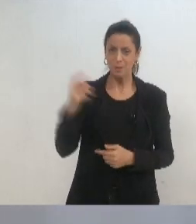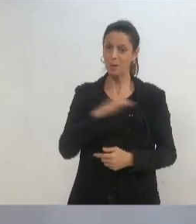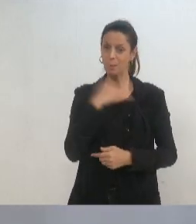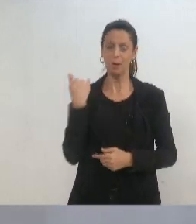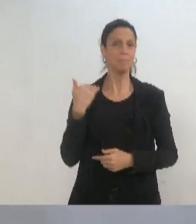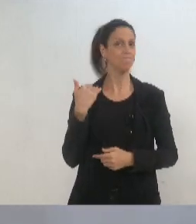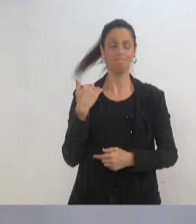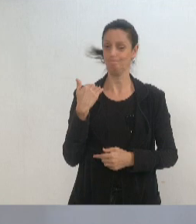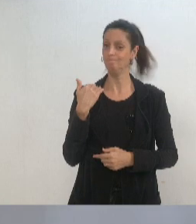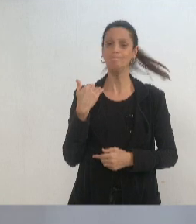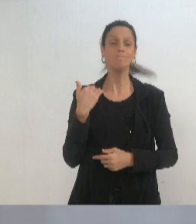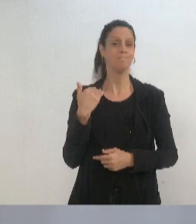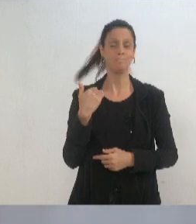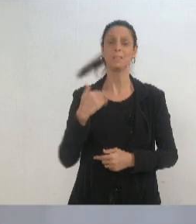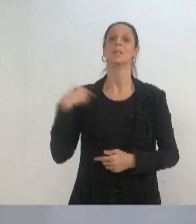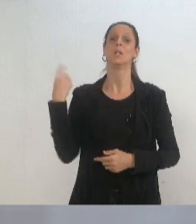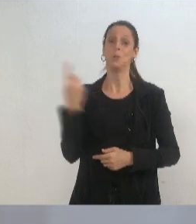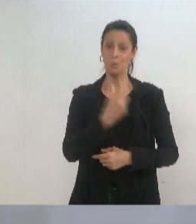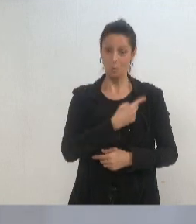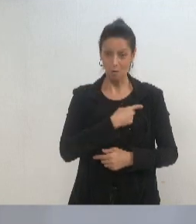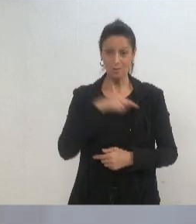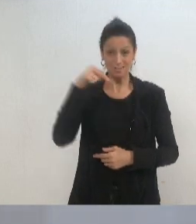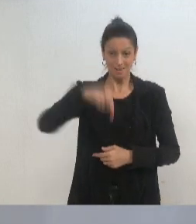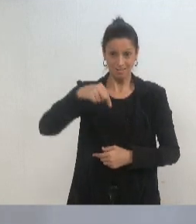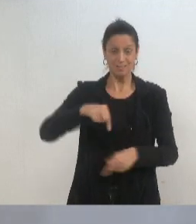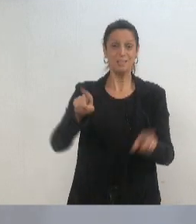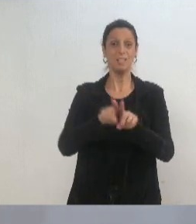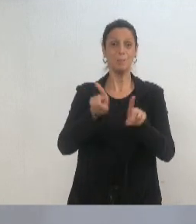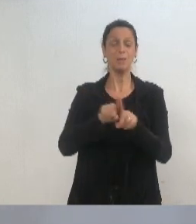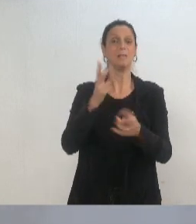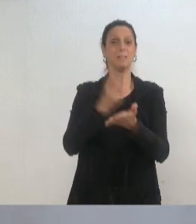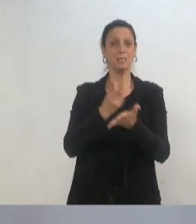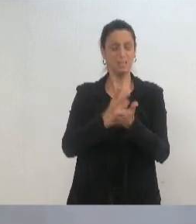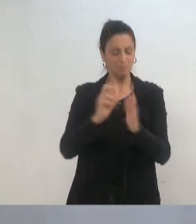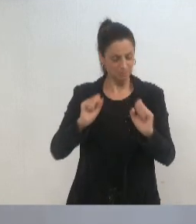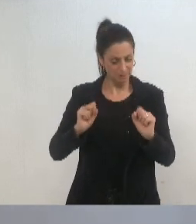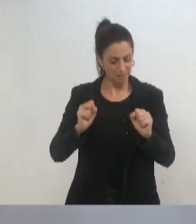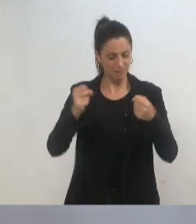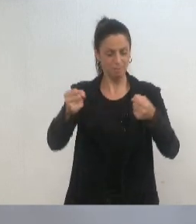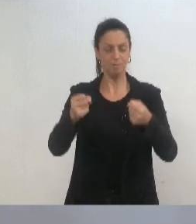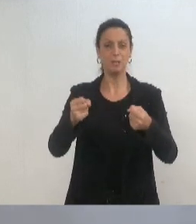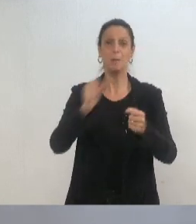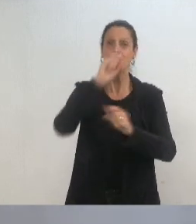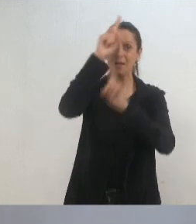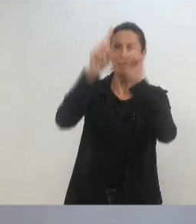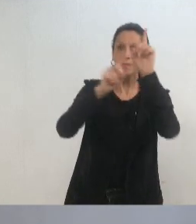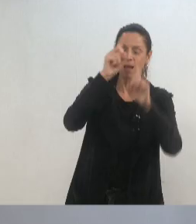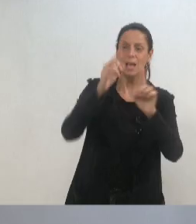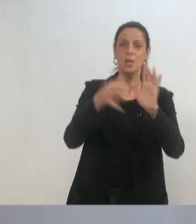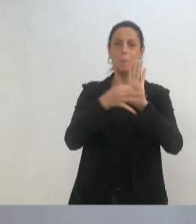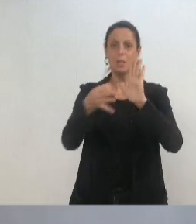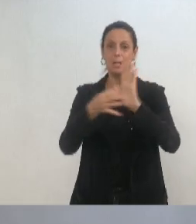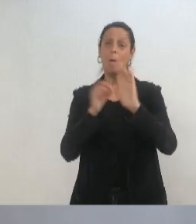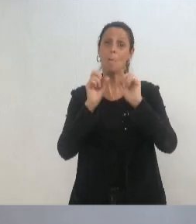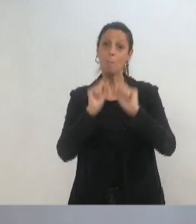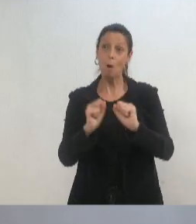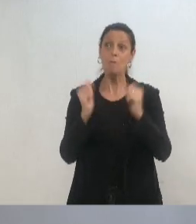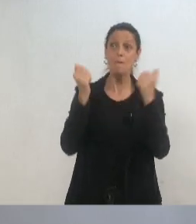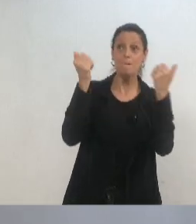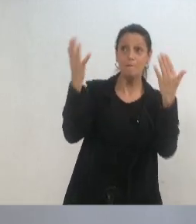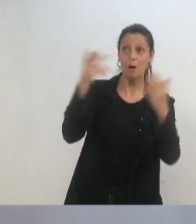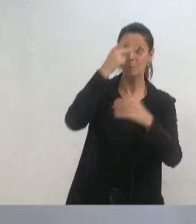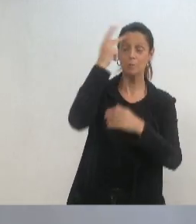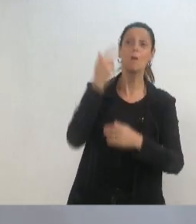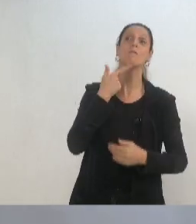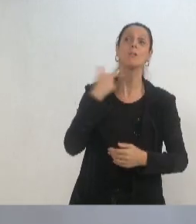cada um de nós aqui, cada vez que nos posicionarmos em favor daquilo que a gente acredita, corrermos o risco de ser alvejado, é lastimável. E é por isso